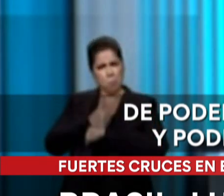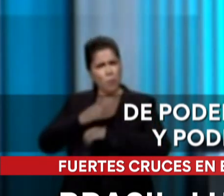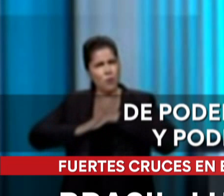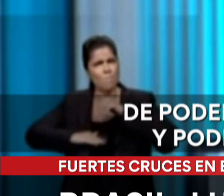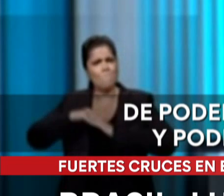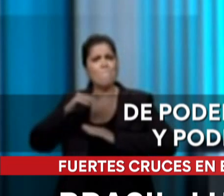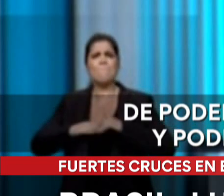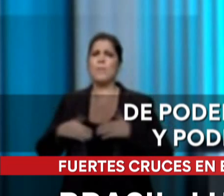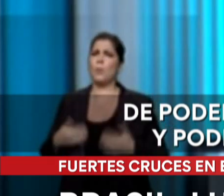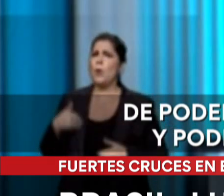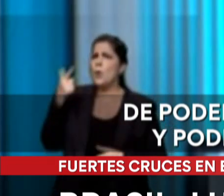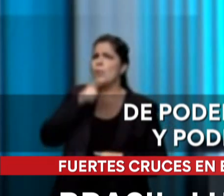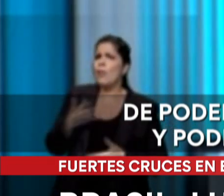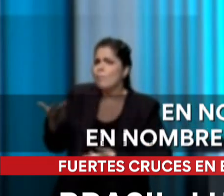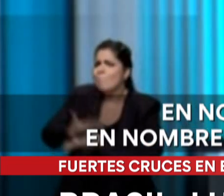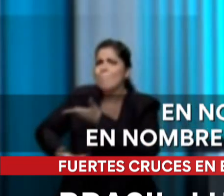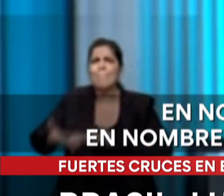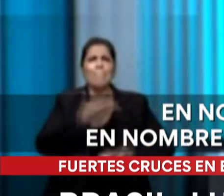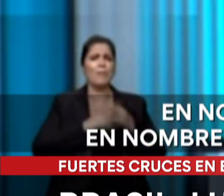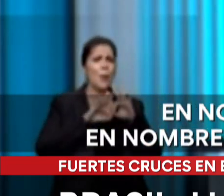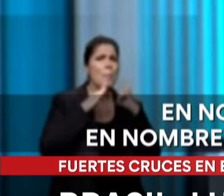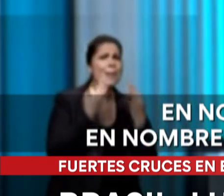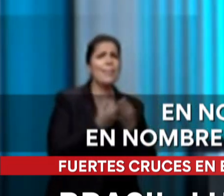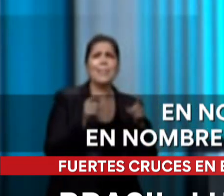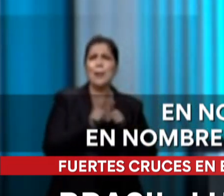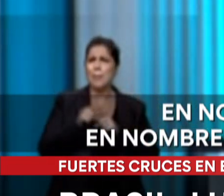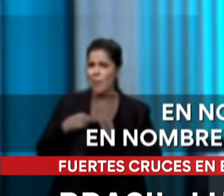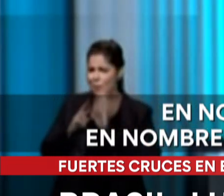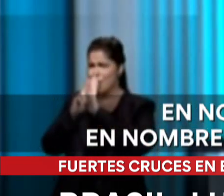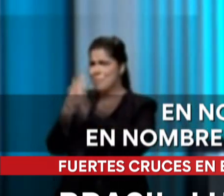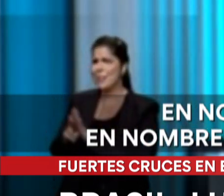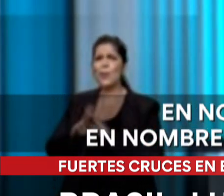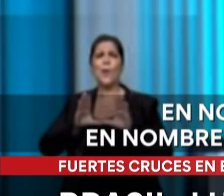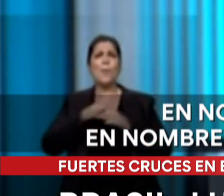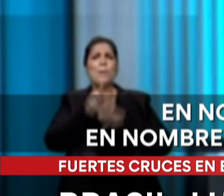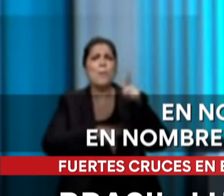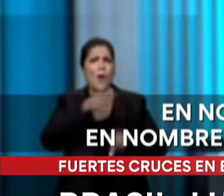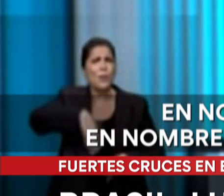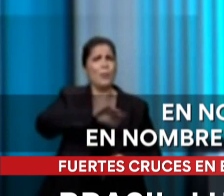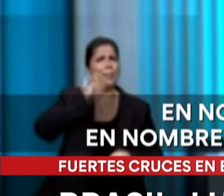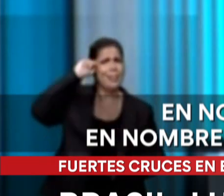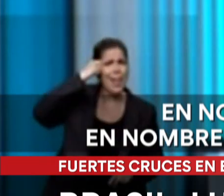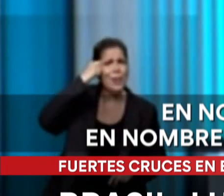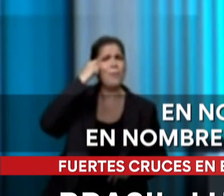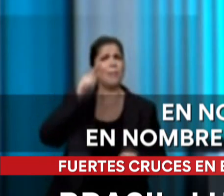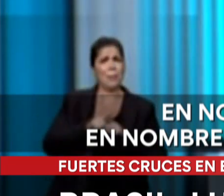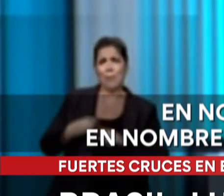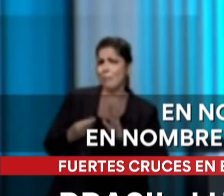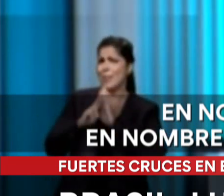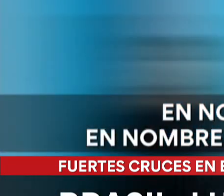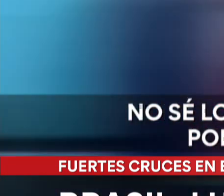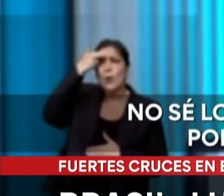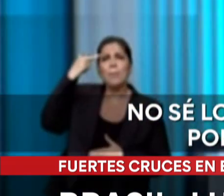poder criar sua família. Estou aqui em nome do povo negro, estou aqui em nome de todos aqueles que amam a